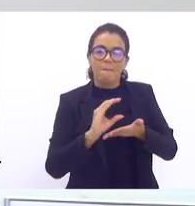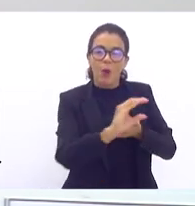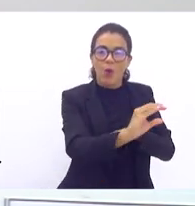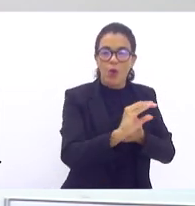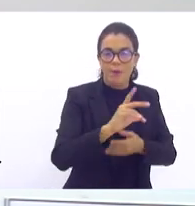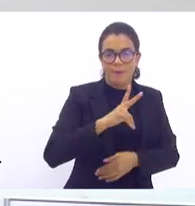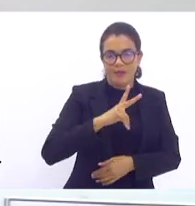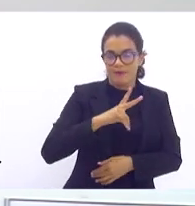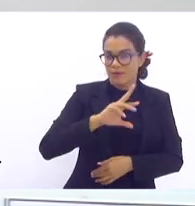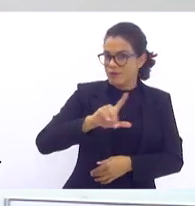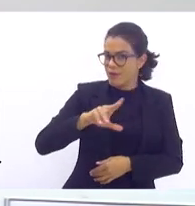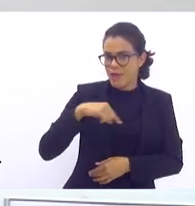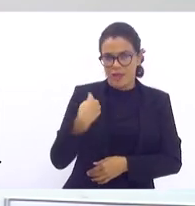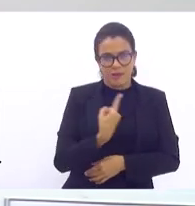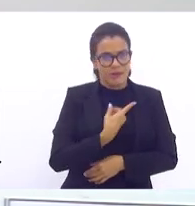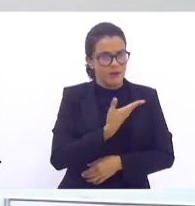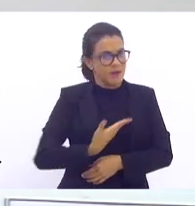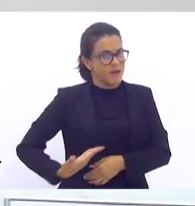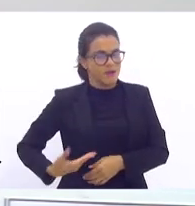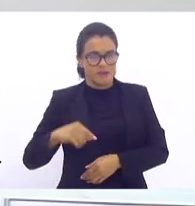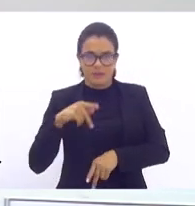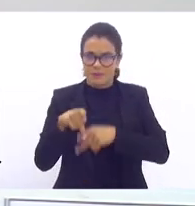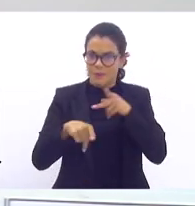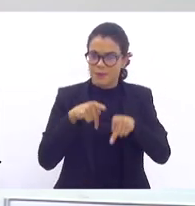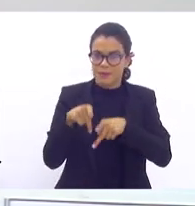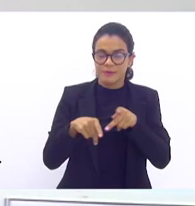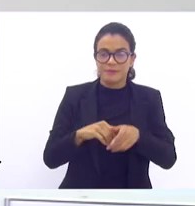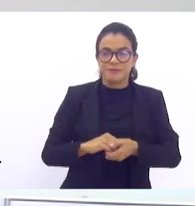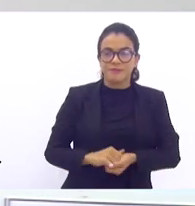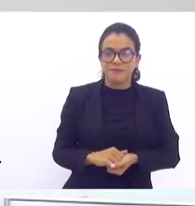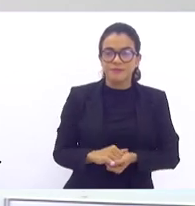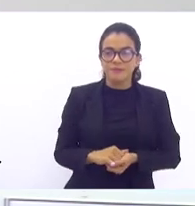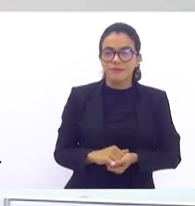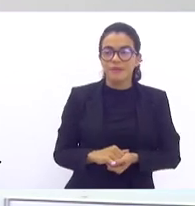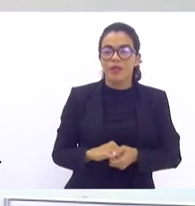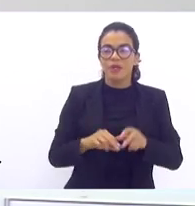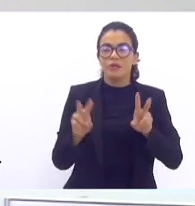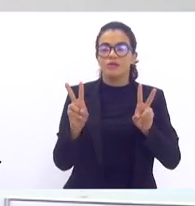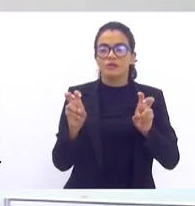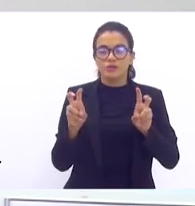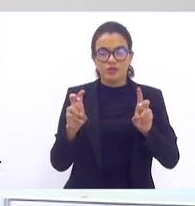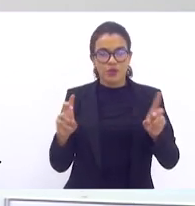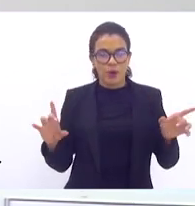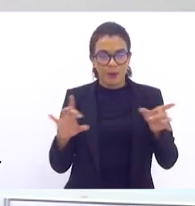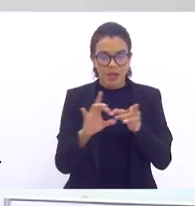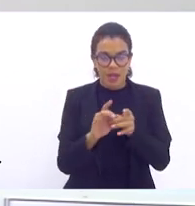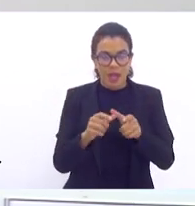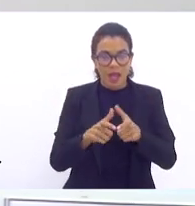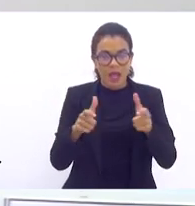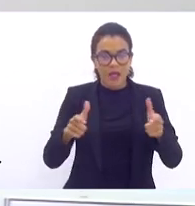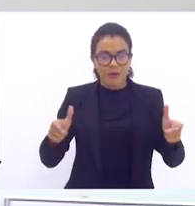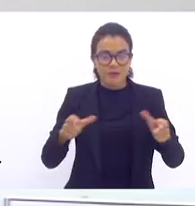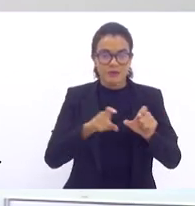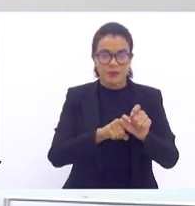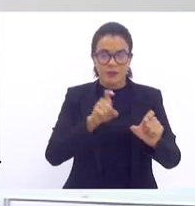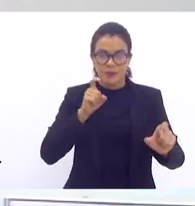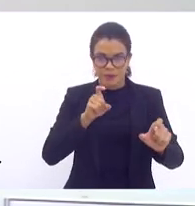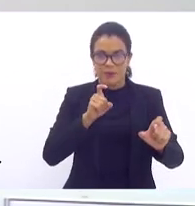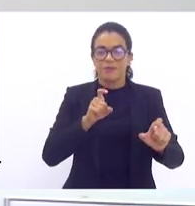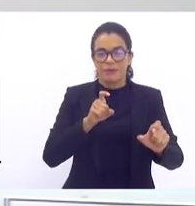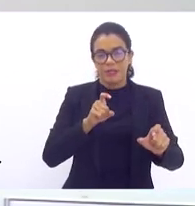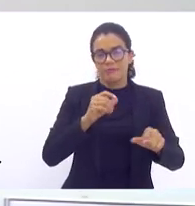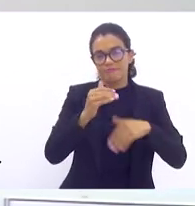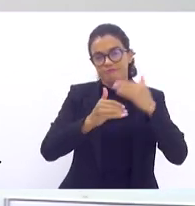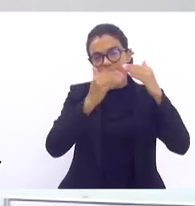são recursos nossos que estão lá colocados com relação a consolidação dessa autonomia que a gente busca